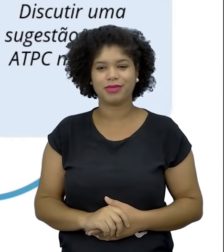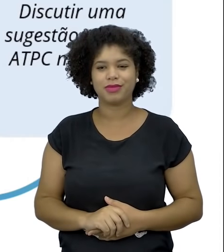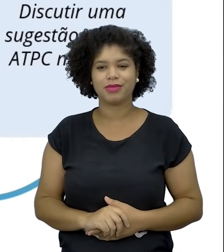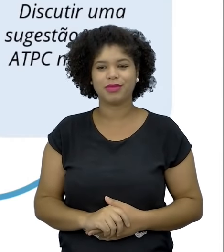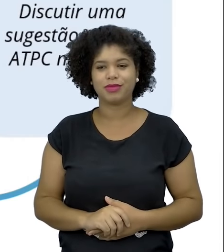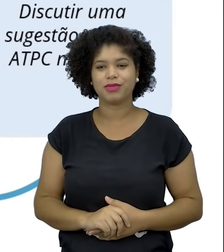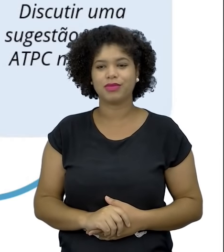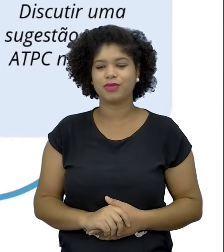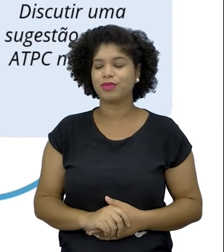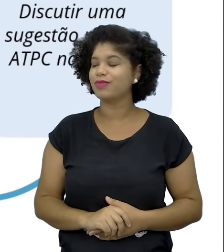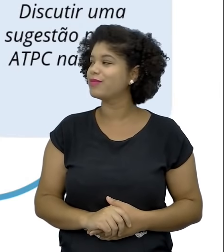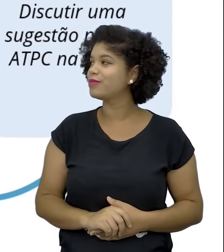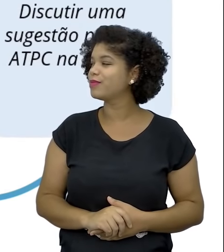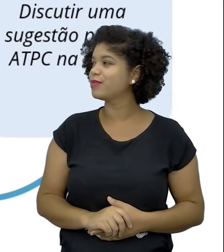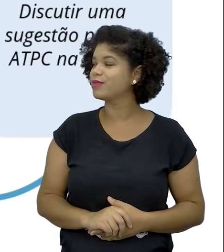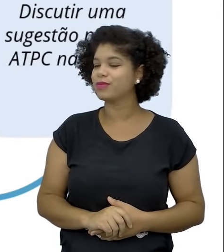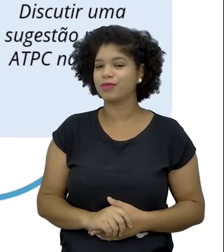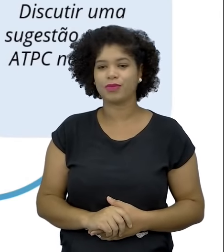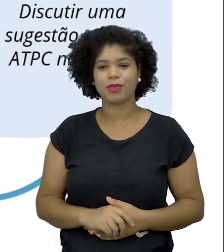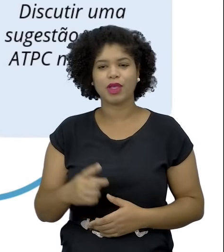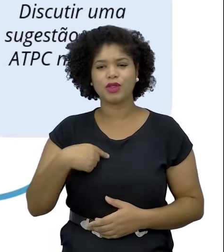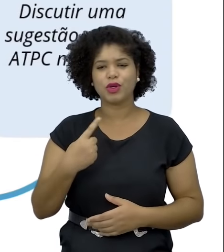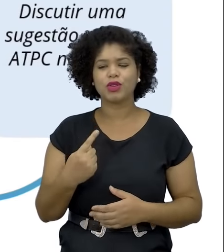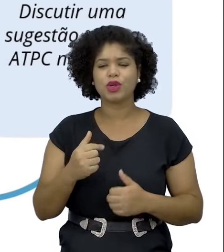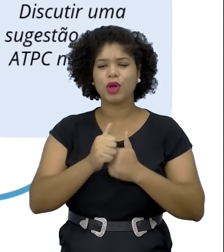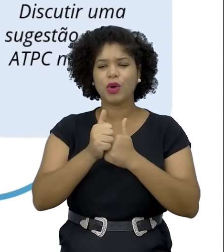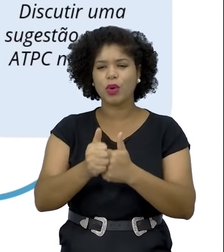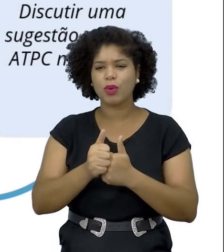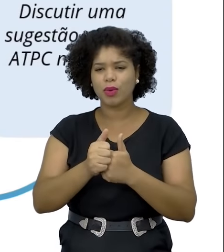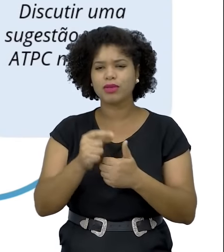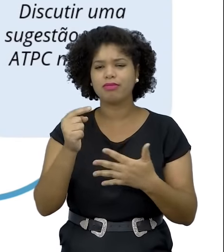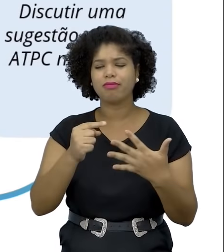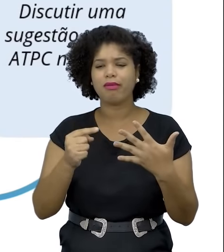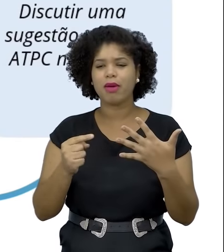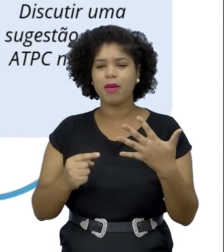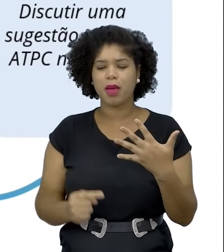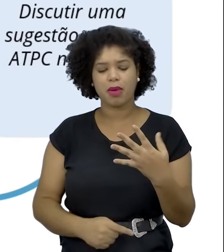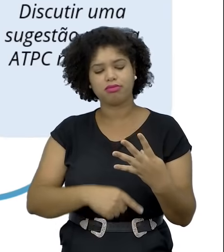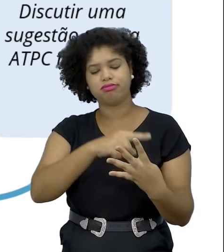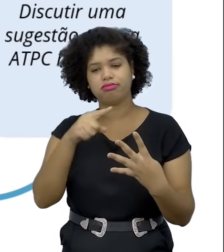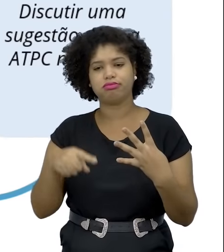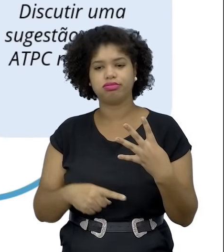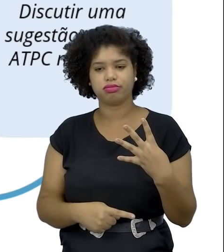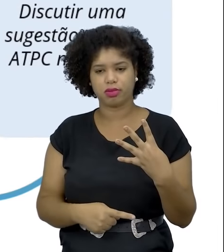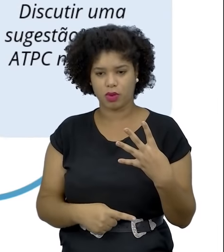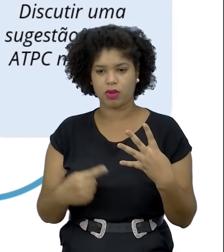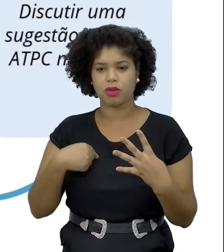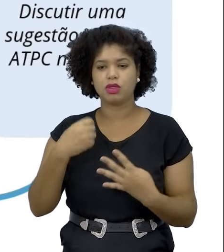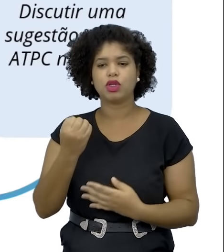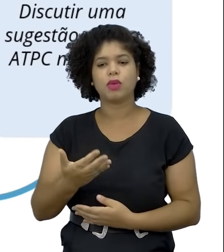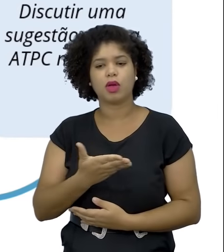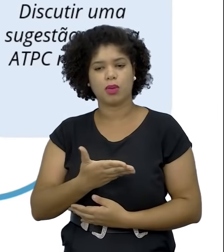Aqui, para que a gente acompanhe todos os nossos momentos, como eu